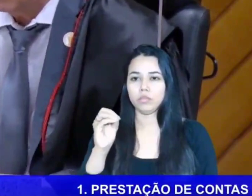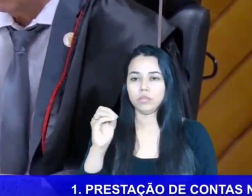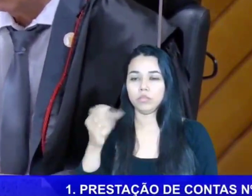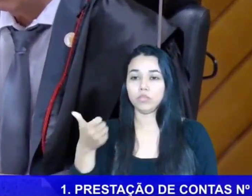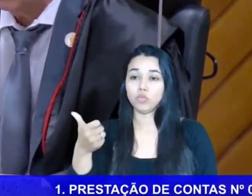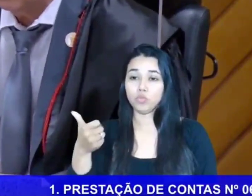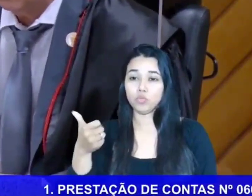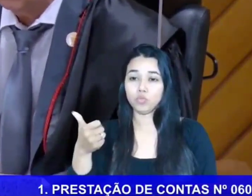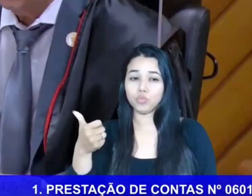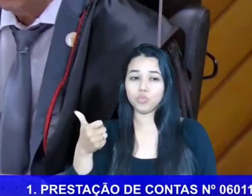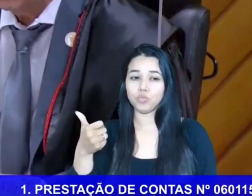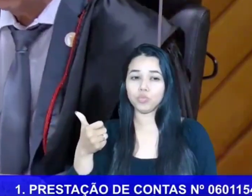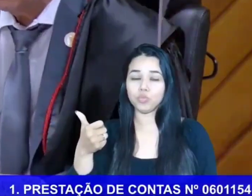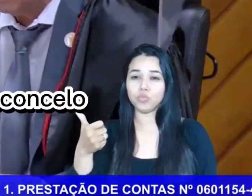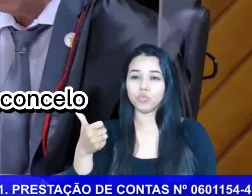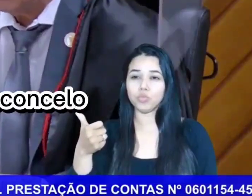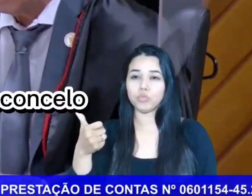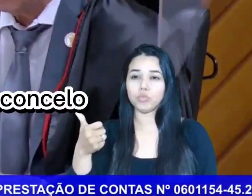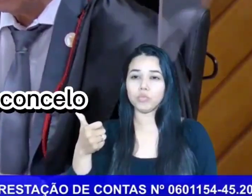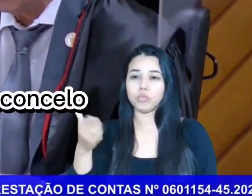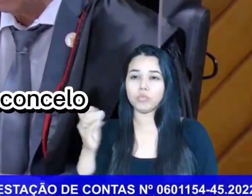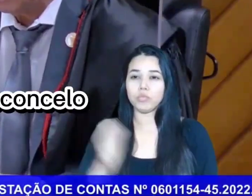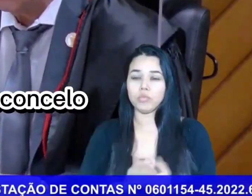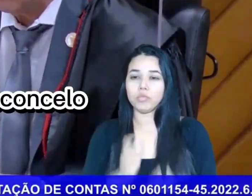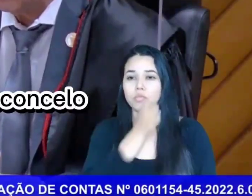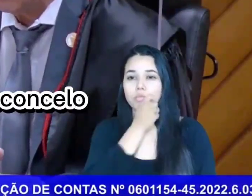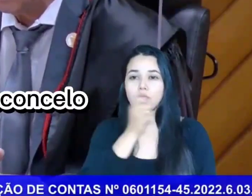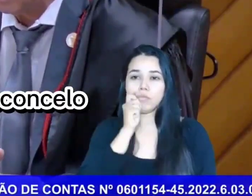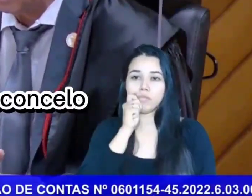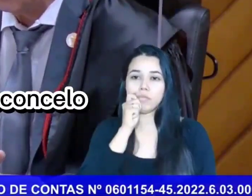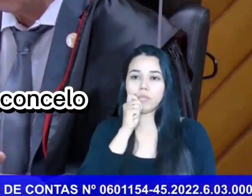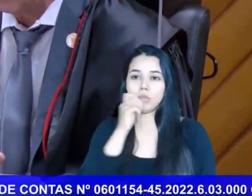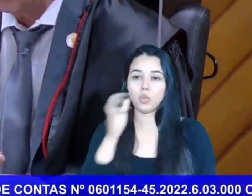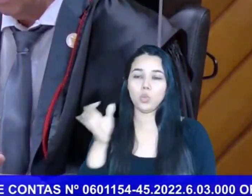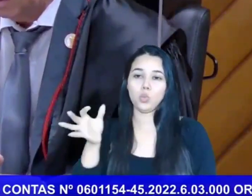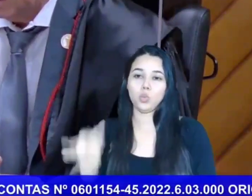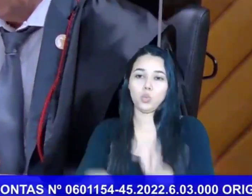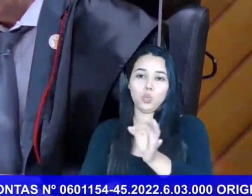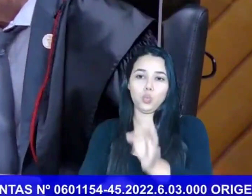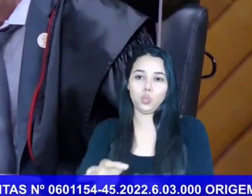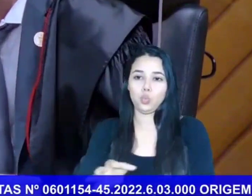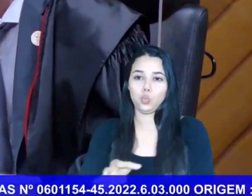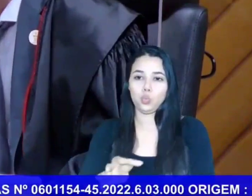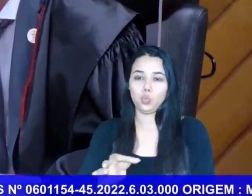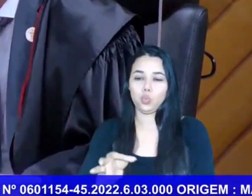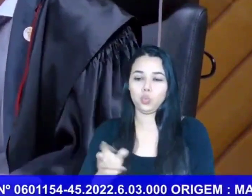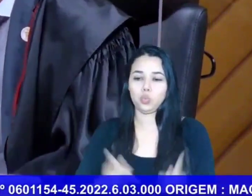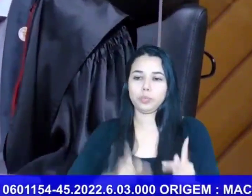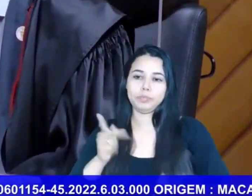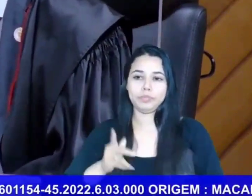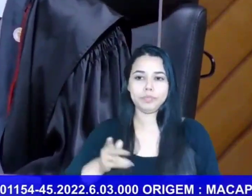0601, né? Origem Macapá, juiz Orlando Vasconcelos.